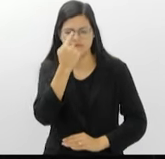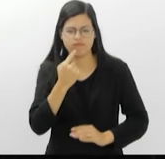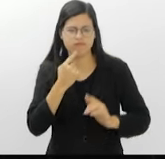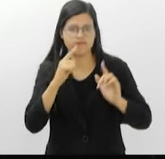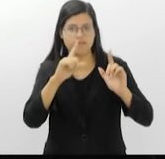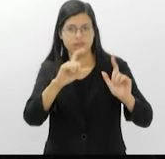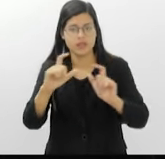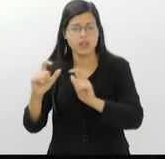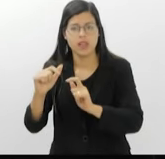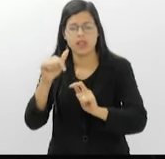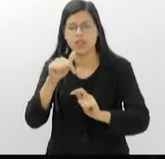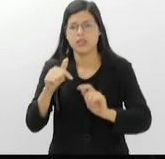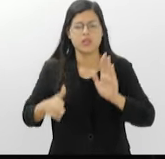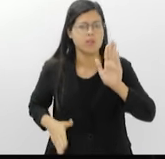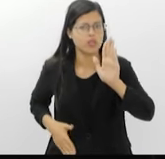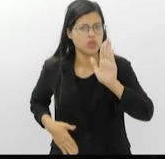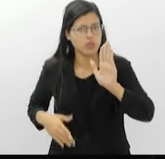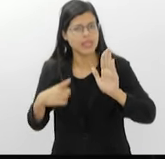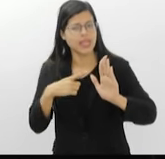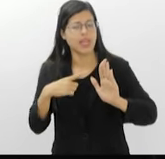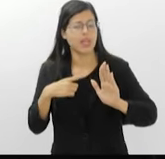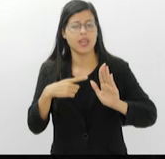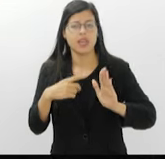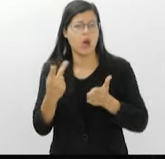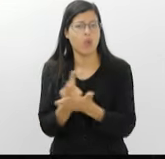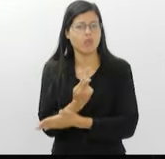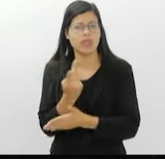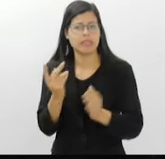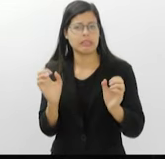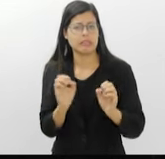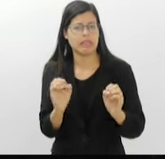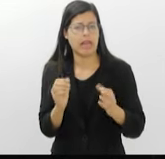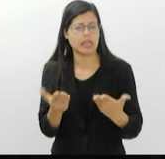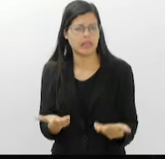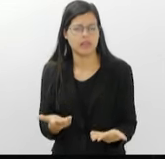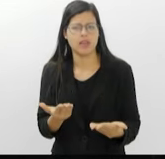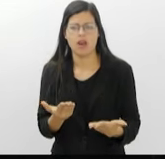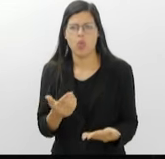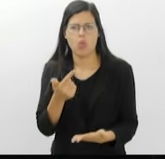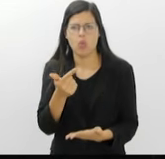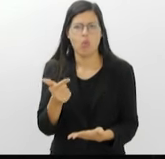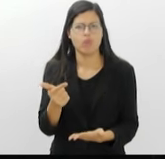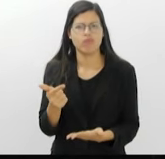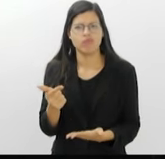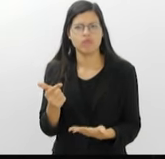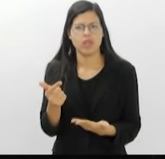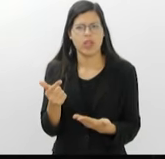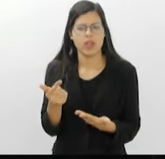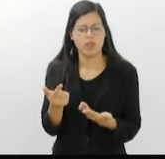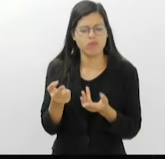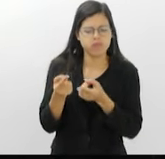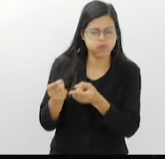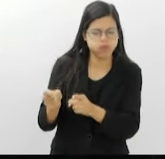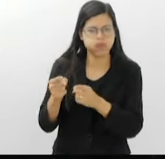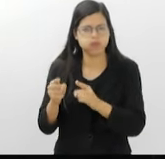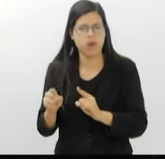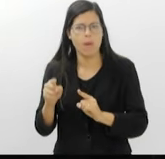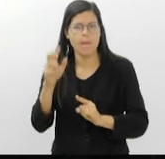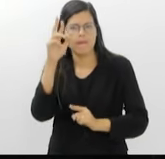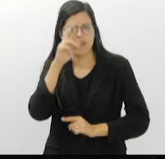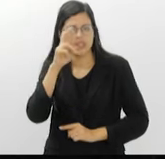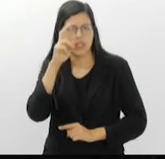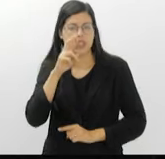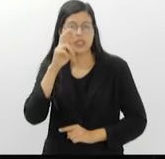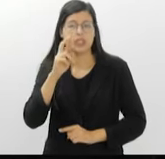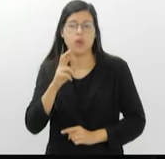nada acontece. Não tem investigação, não tem um enfrentamento, não acontece. E todo final de semana eles estão no